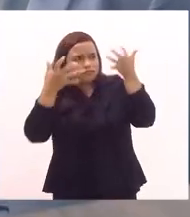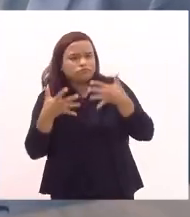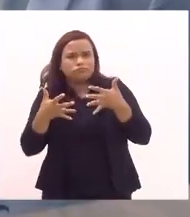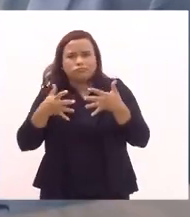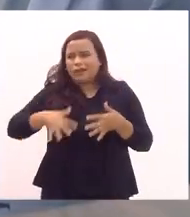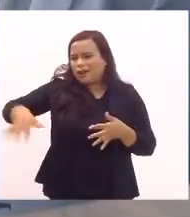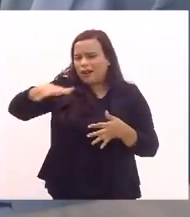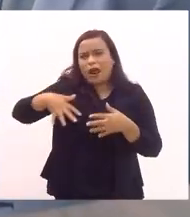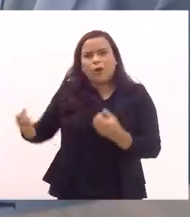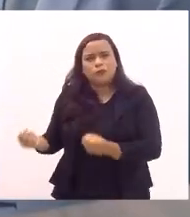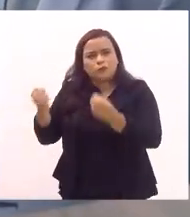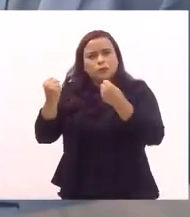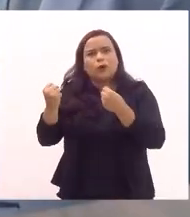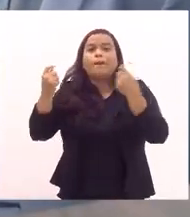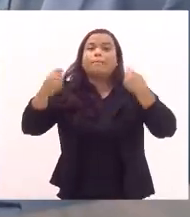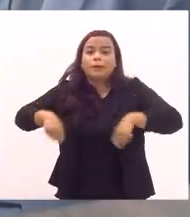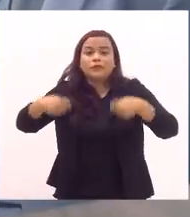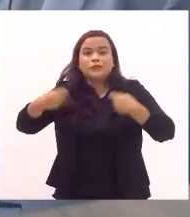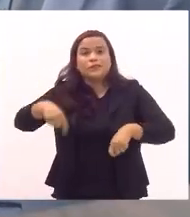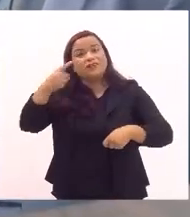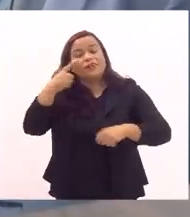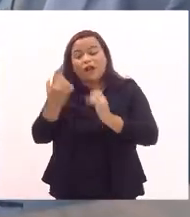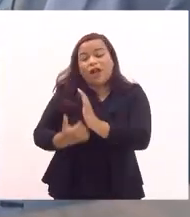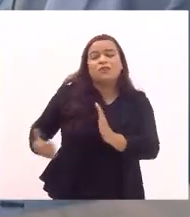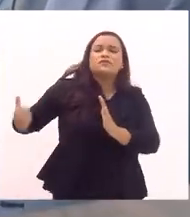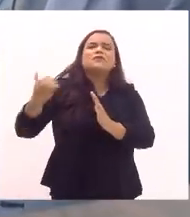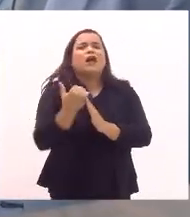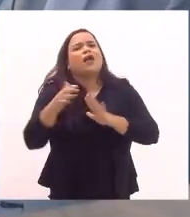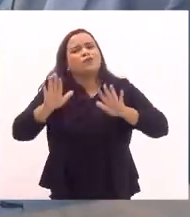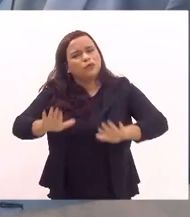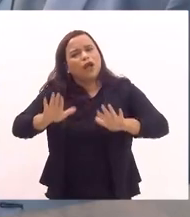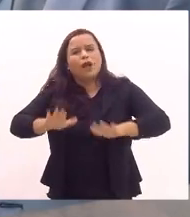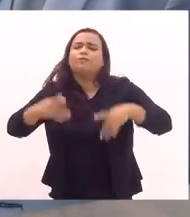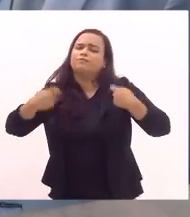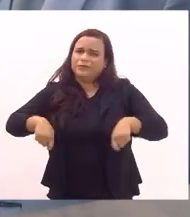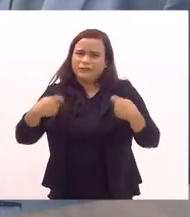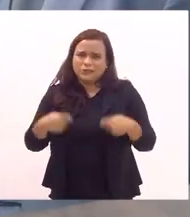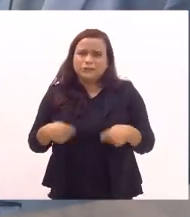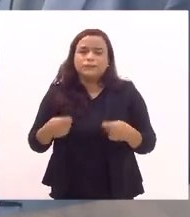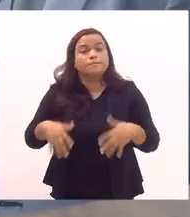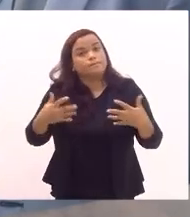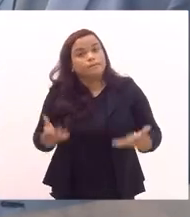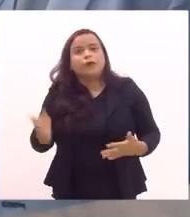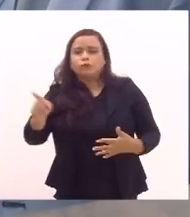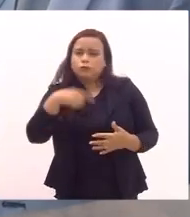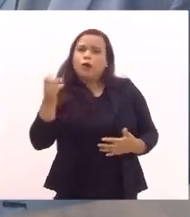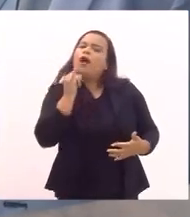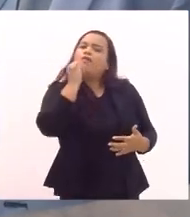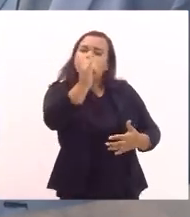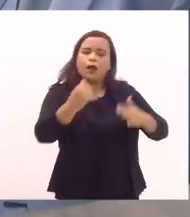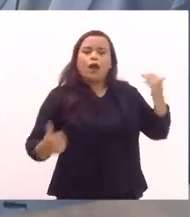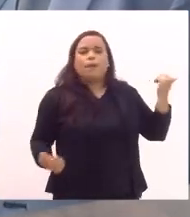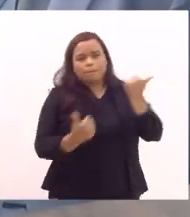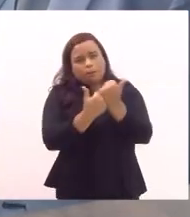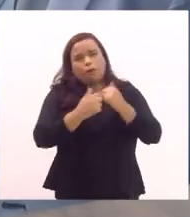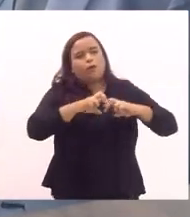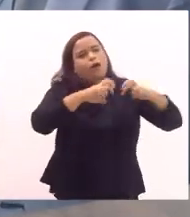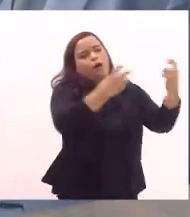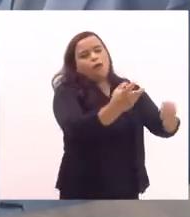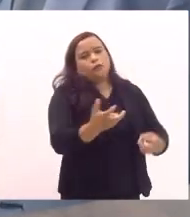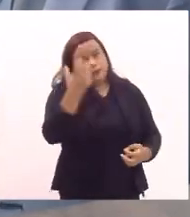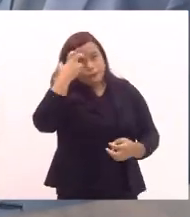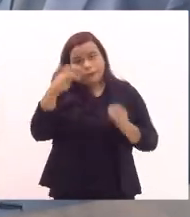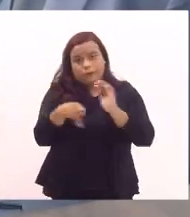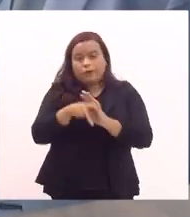autoridades têm que apurar os excessos daquilo que ela que ocorreu a gente vê Clara que o nosso apoio a roda cultural